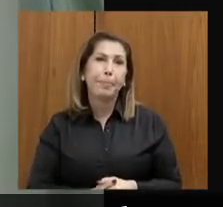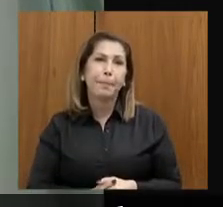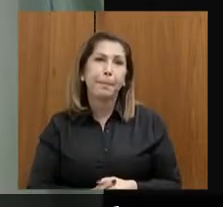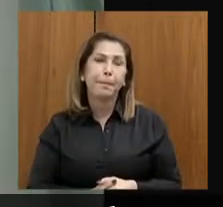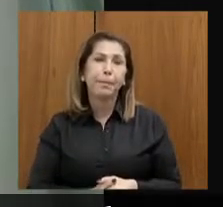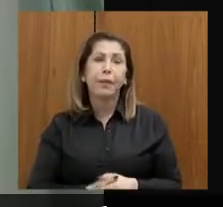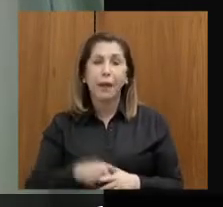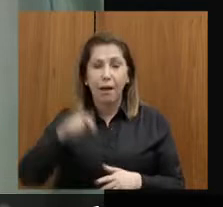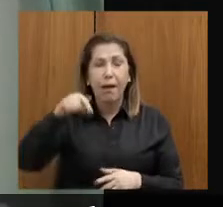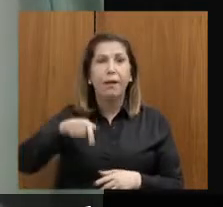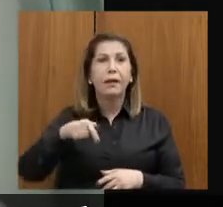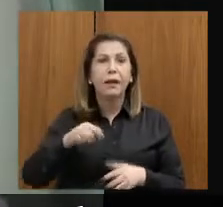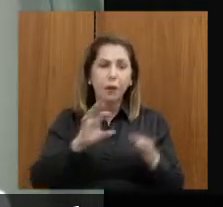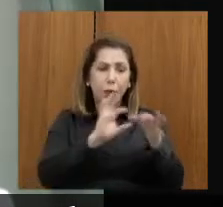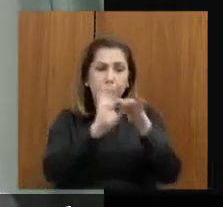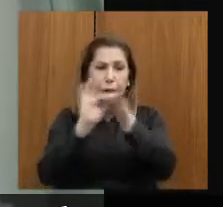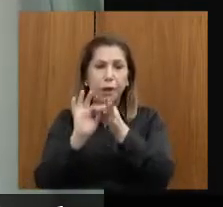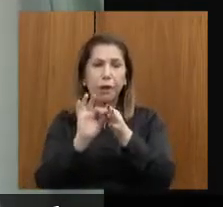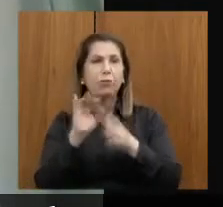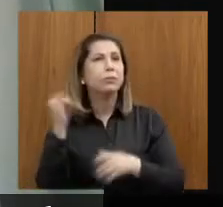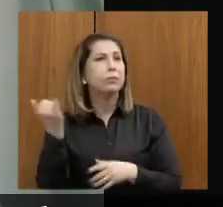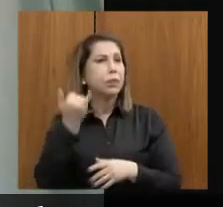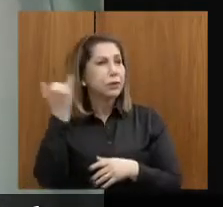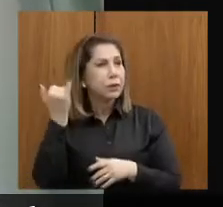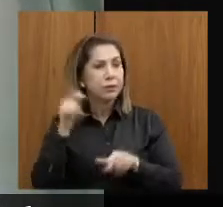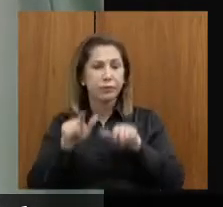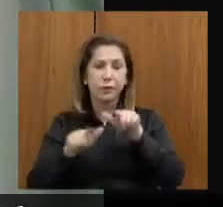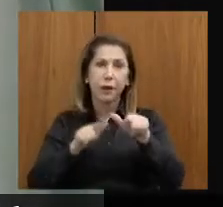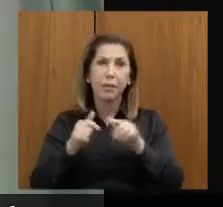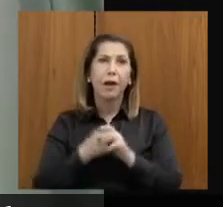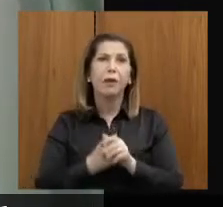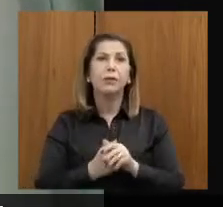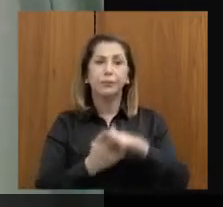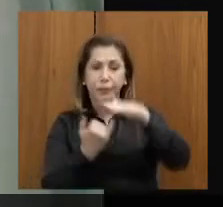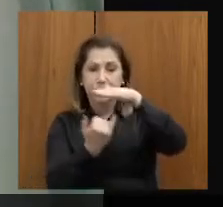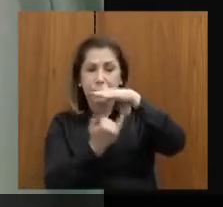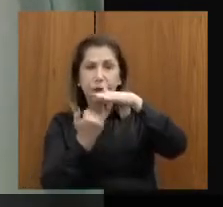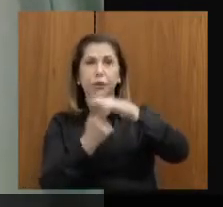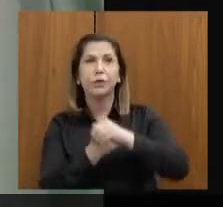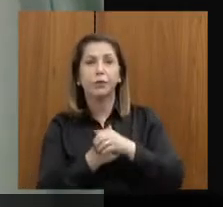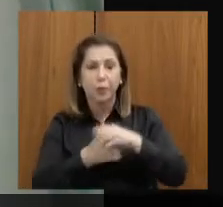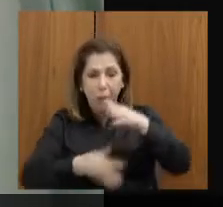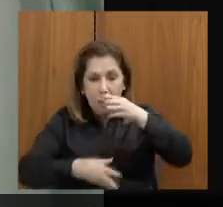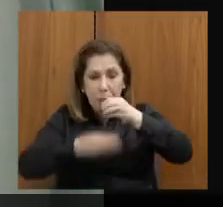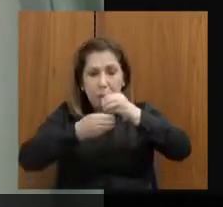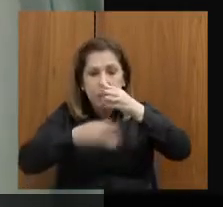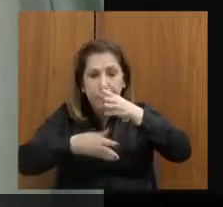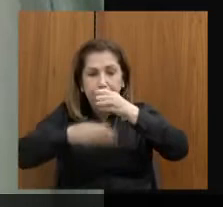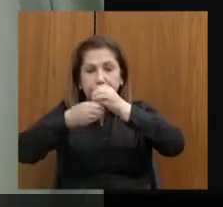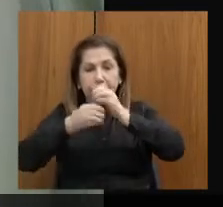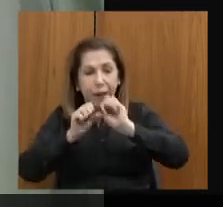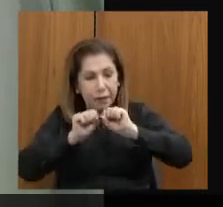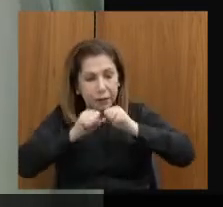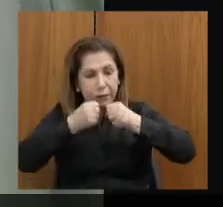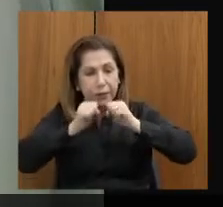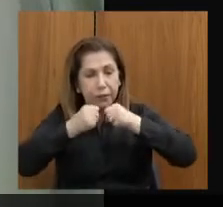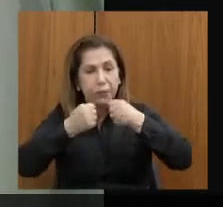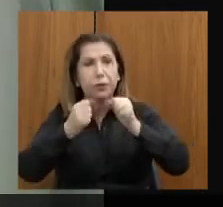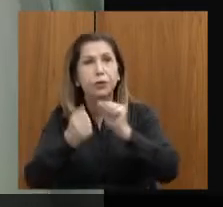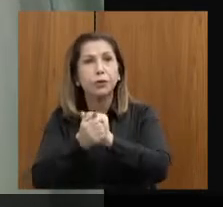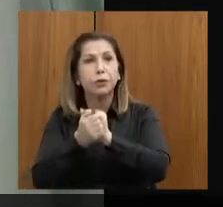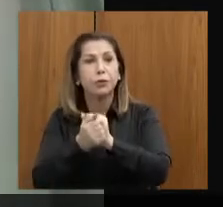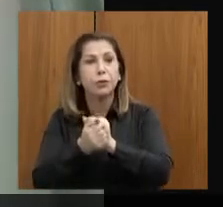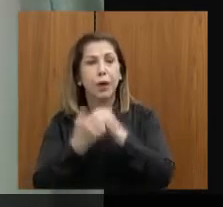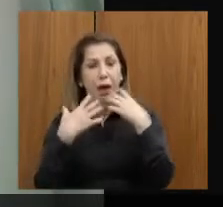a importância dessa união dessa desse trabalho é intenso Chorão dessa soma de esporte é uma